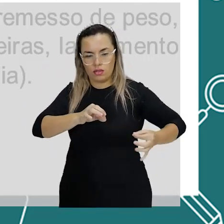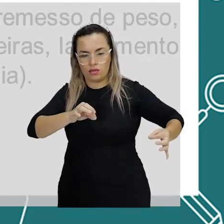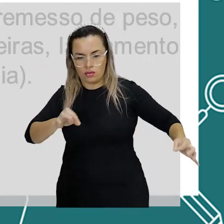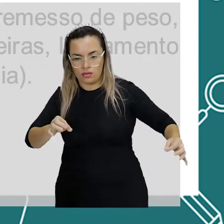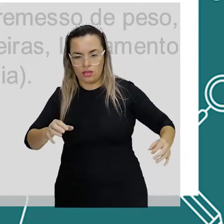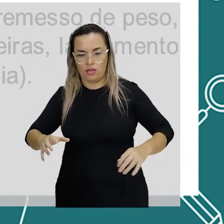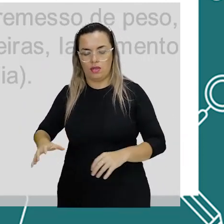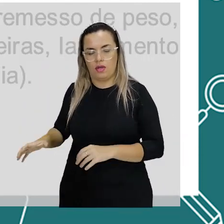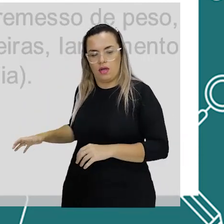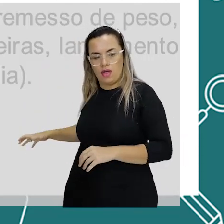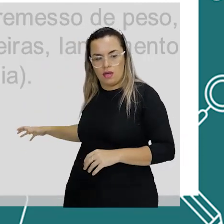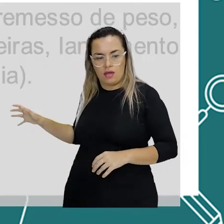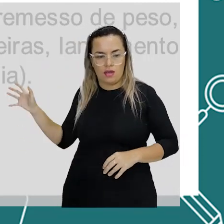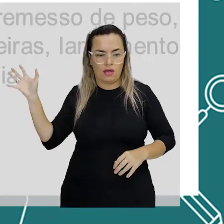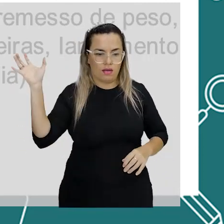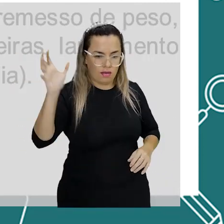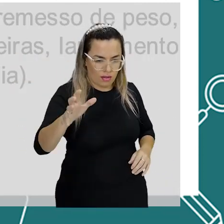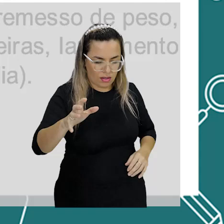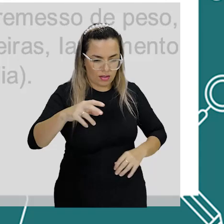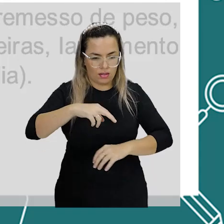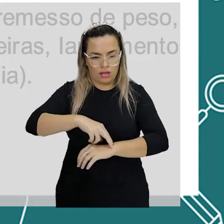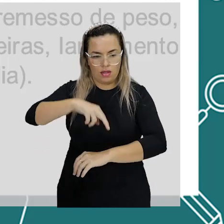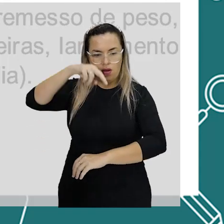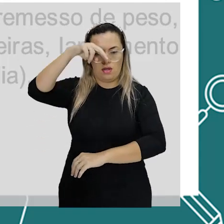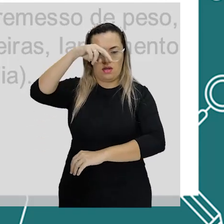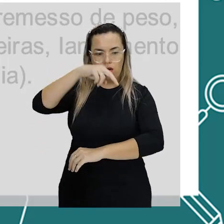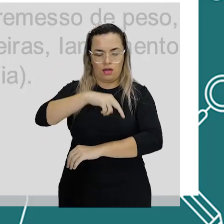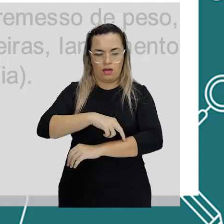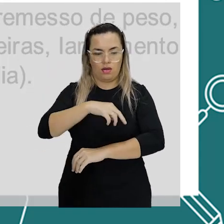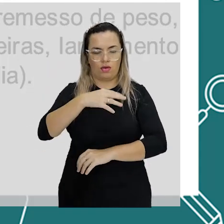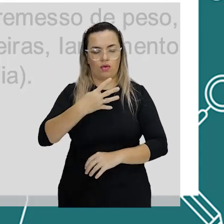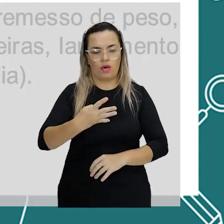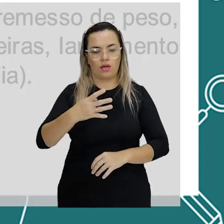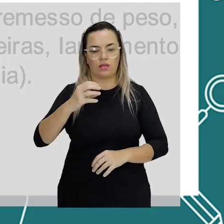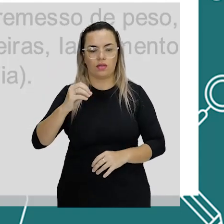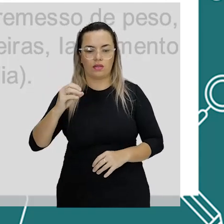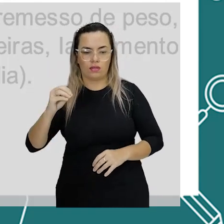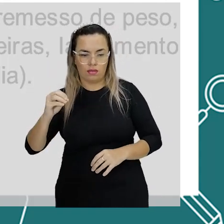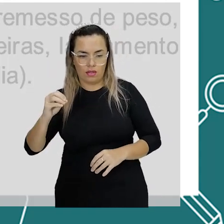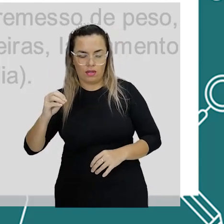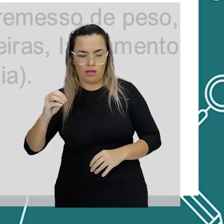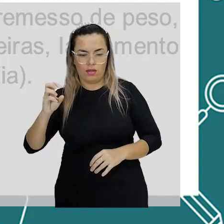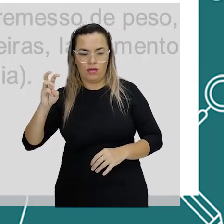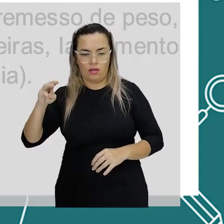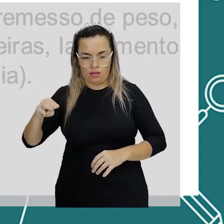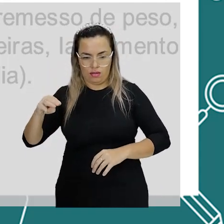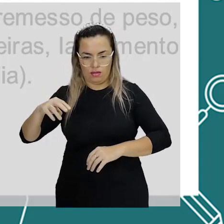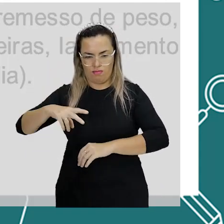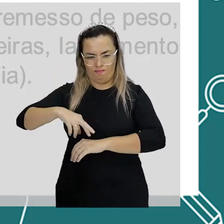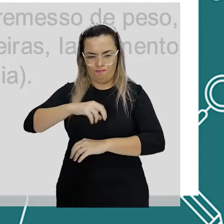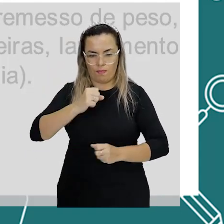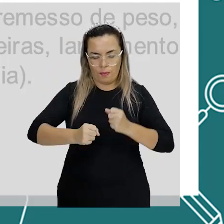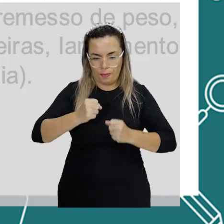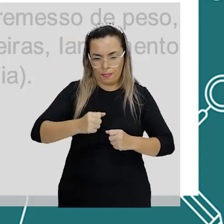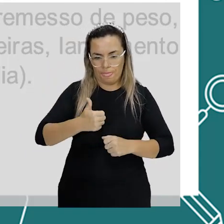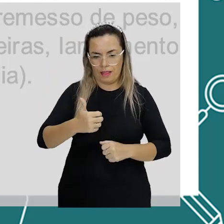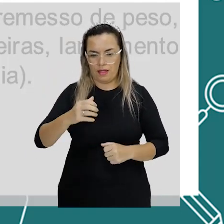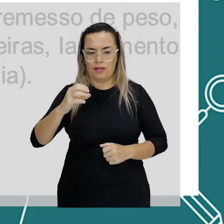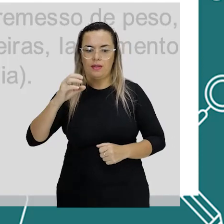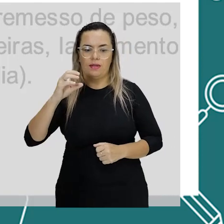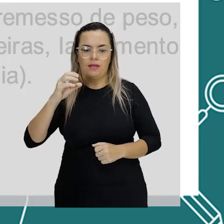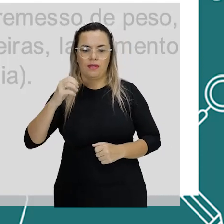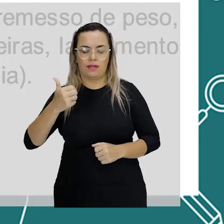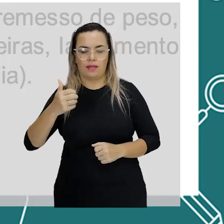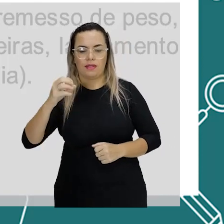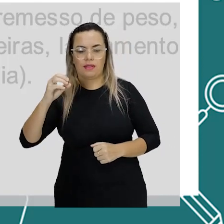400 metros rasos, isso no primeiro dia. E no segundo dia nós temos os 110 metros com barreira, lançamento de